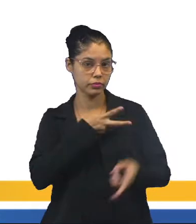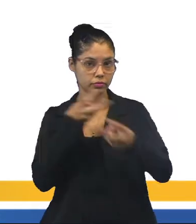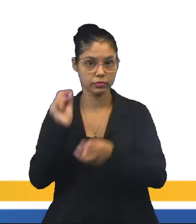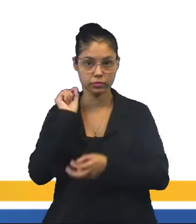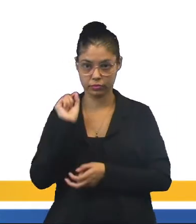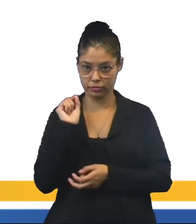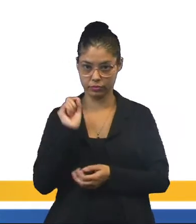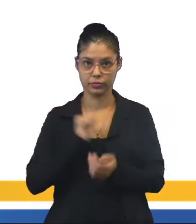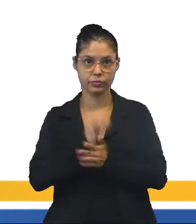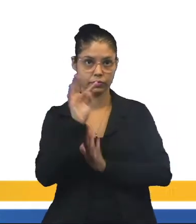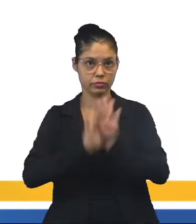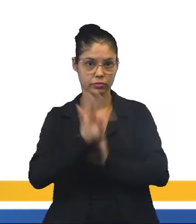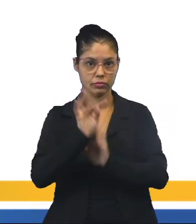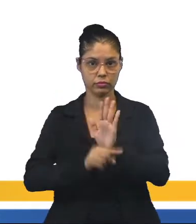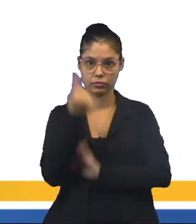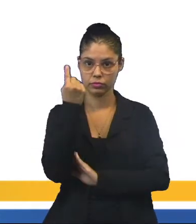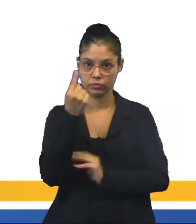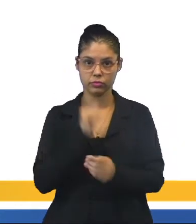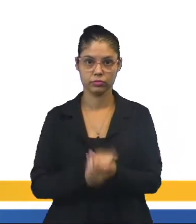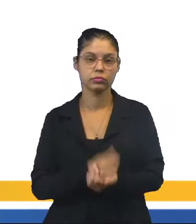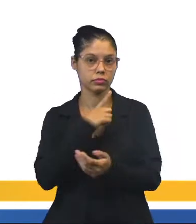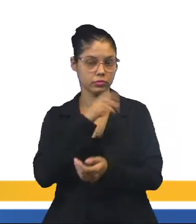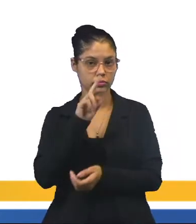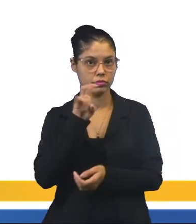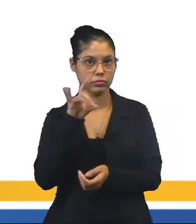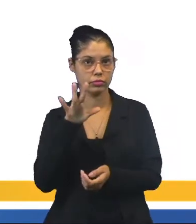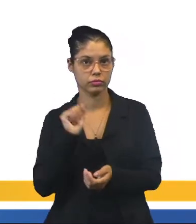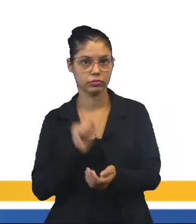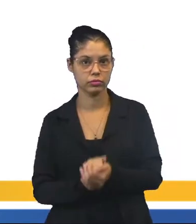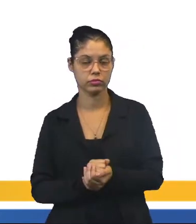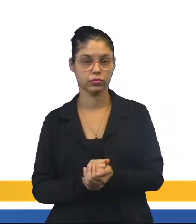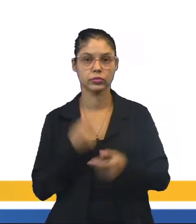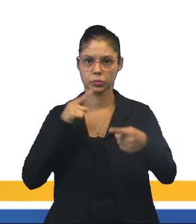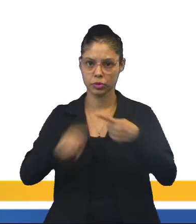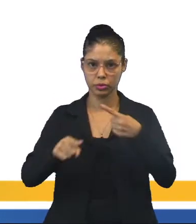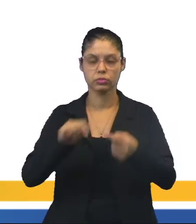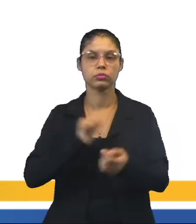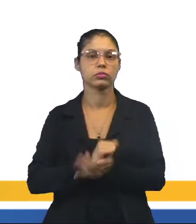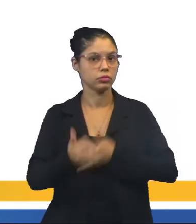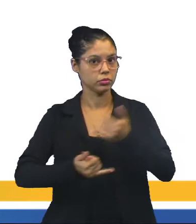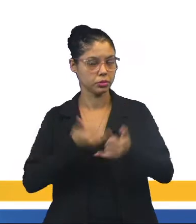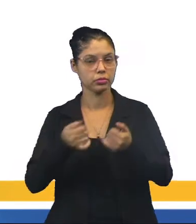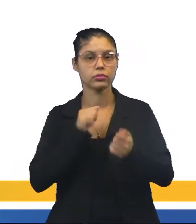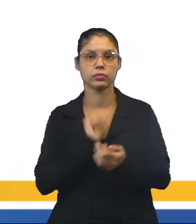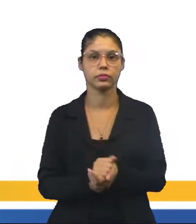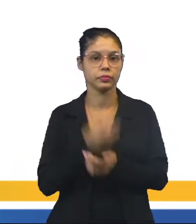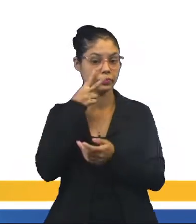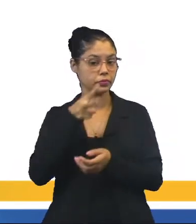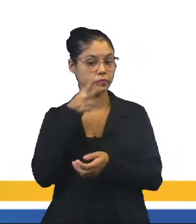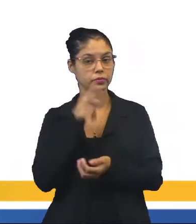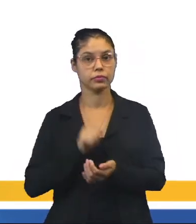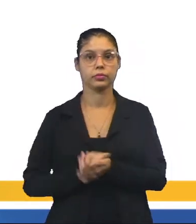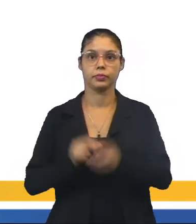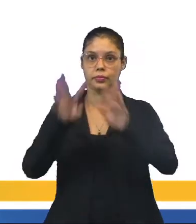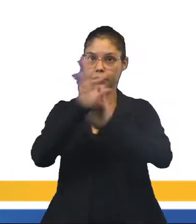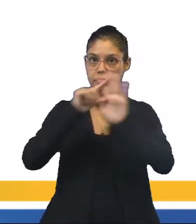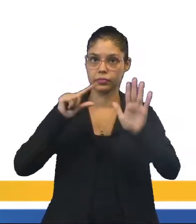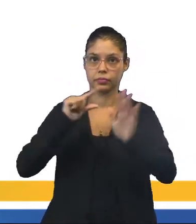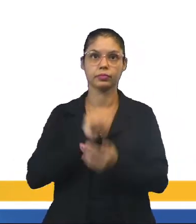no texto 1, o autor se mostra favorável à proibição dos jogos. Vemos essa afirmação no seguinte